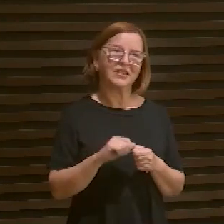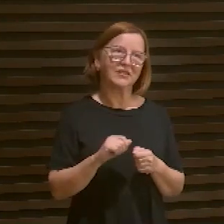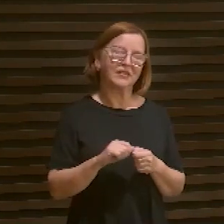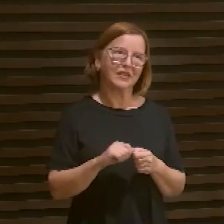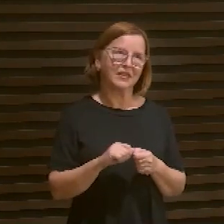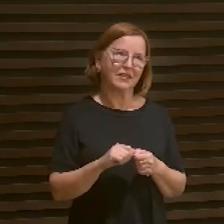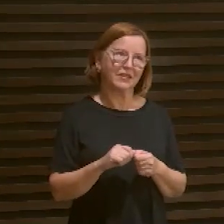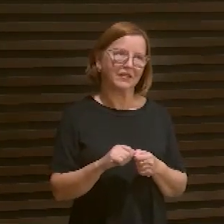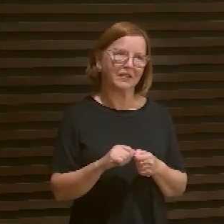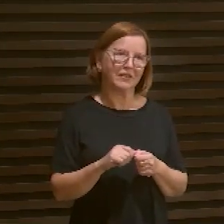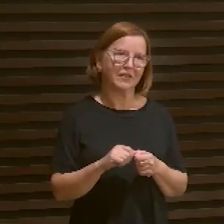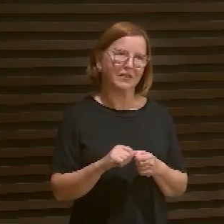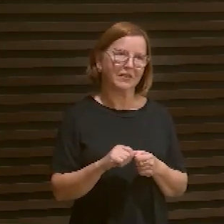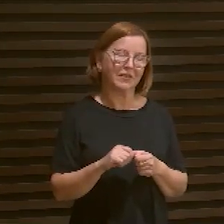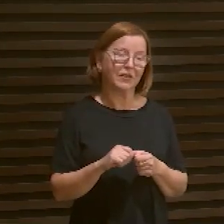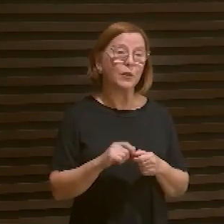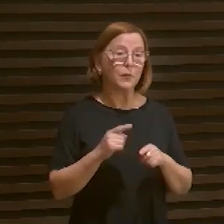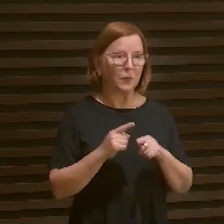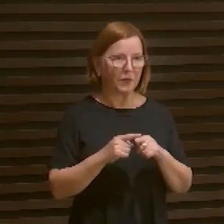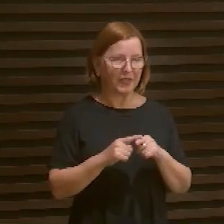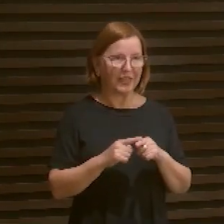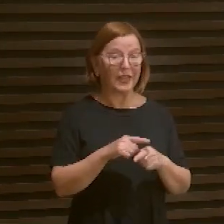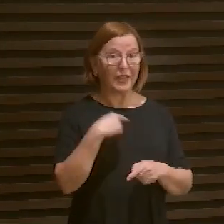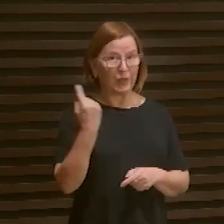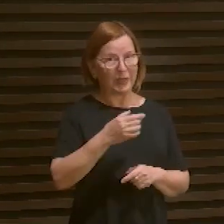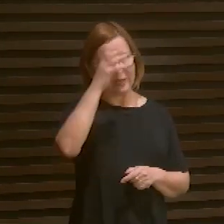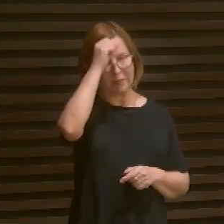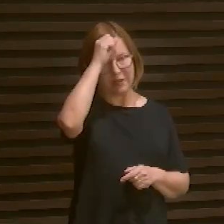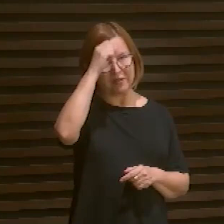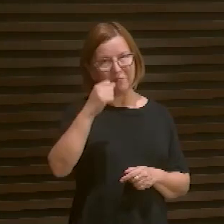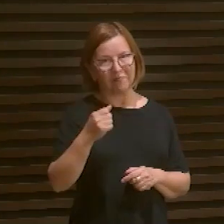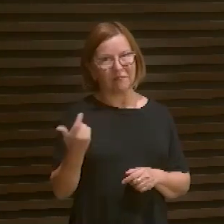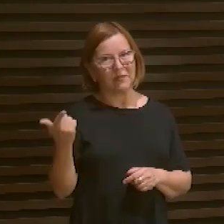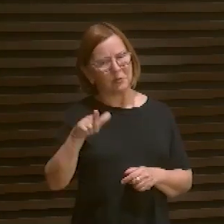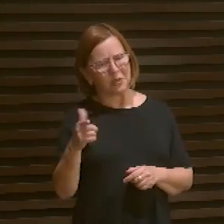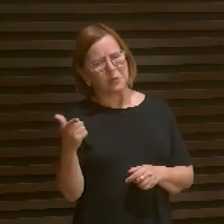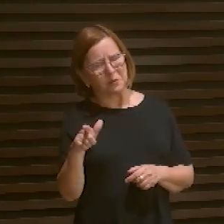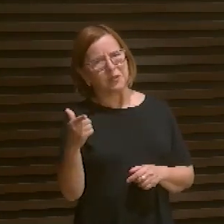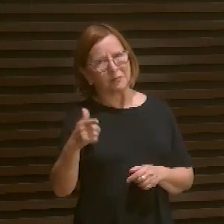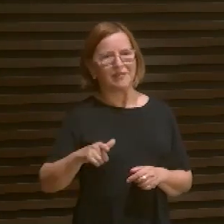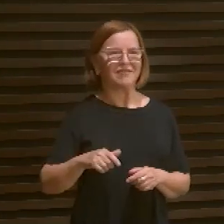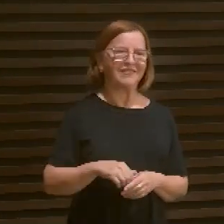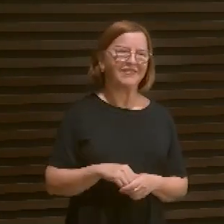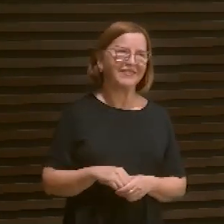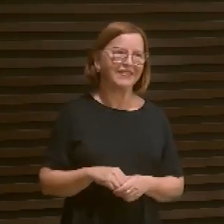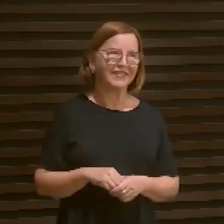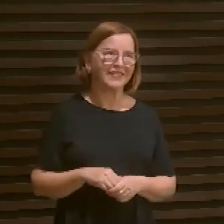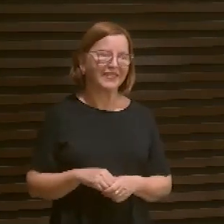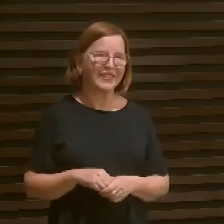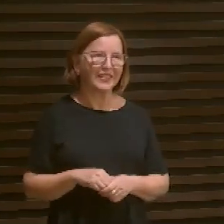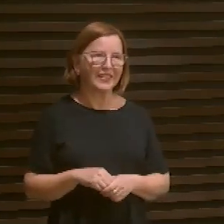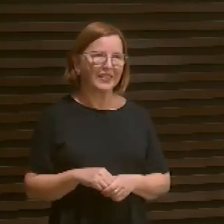porque você sabe que nós aprendemos repetindo. A lei de Chomsky, que diz que